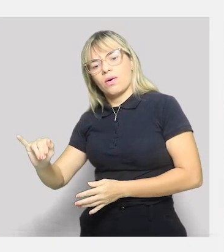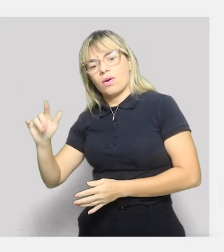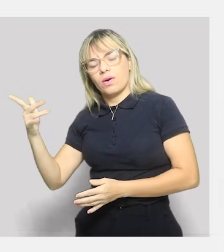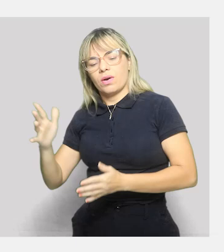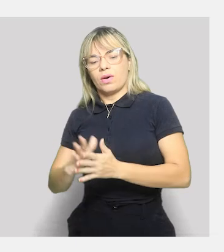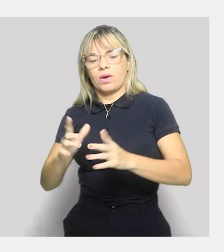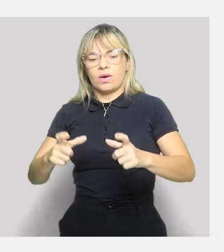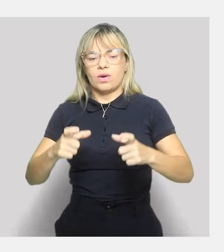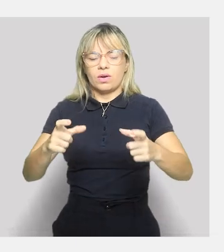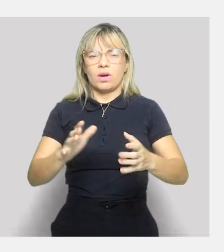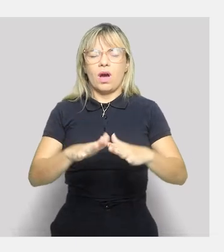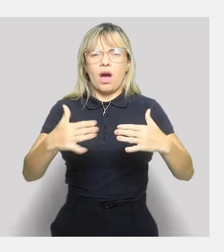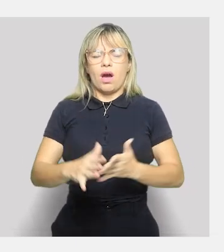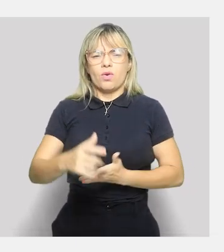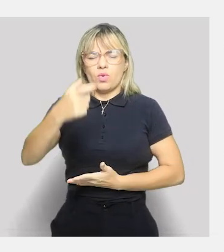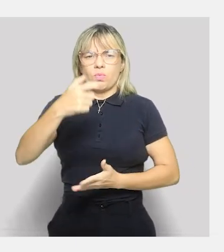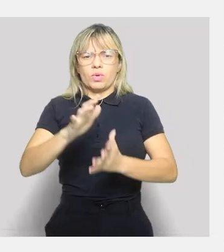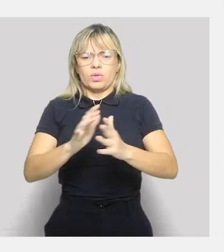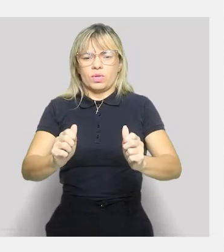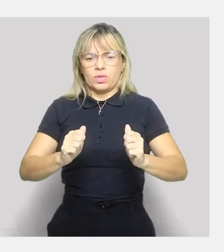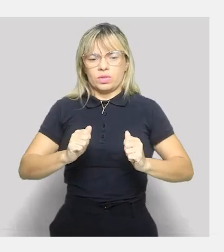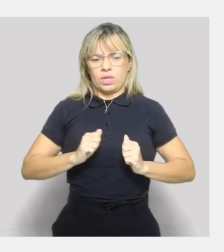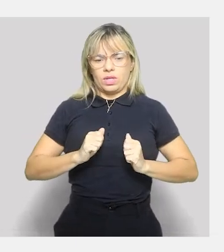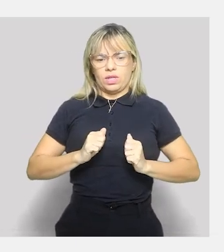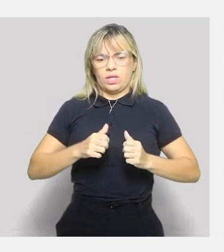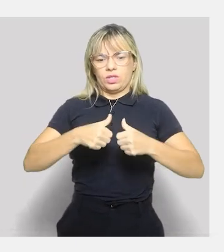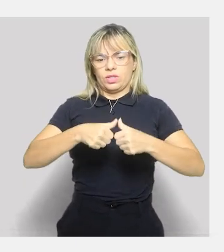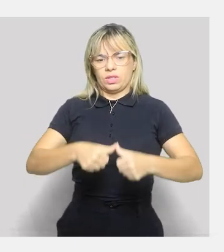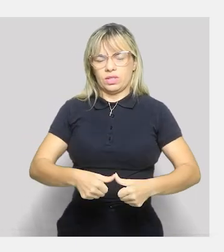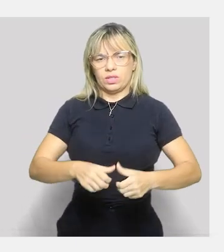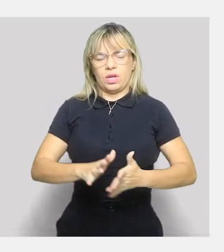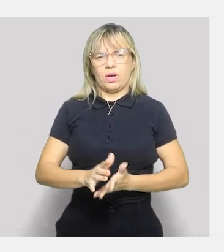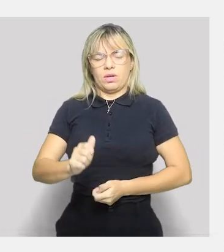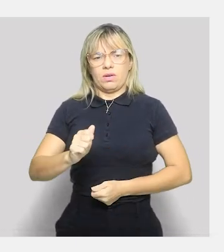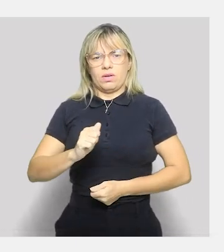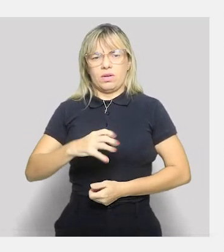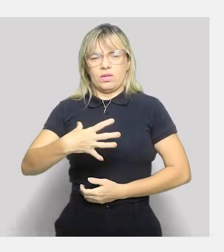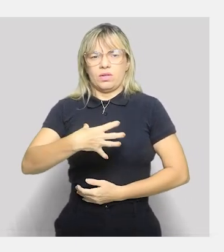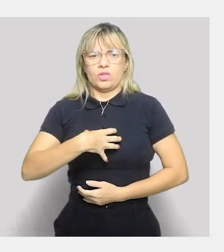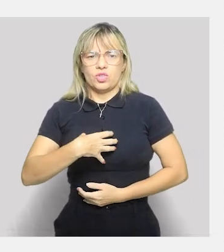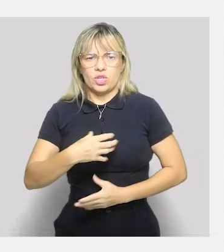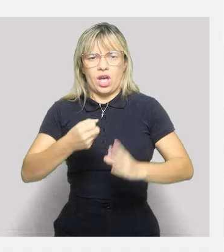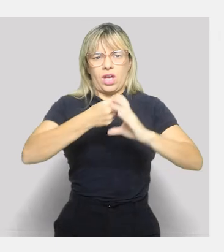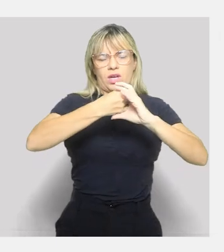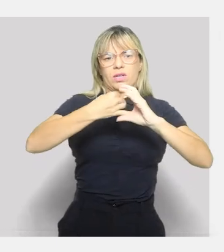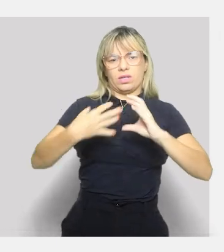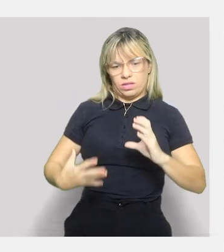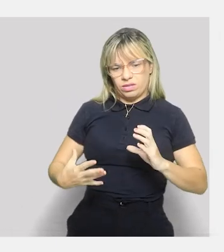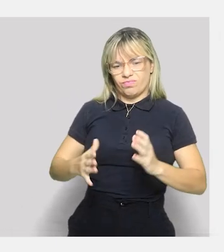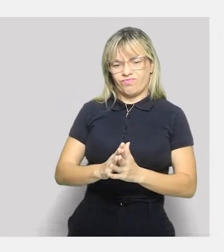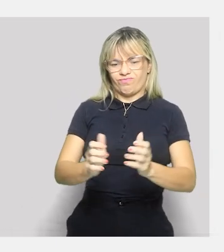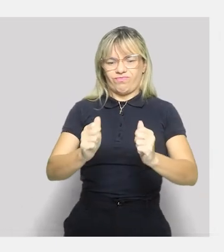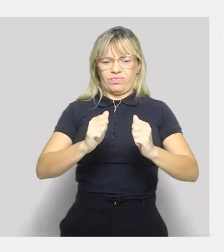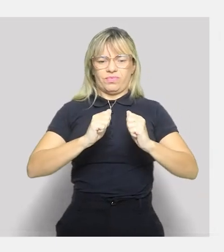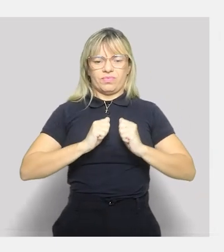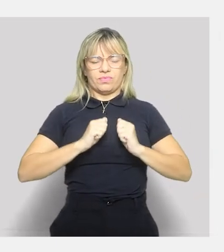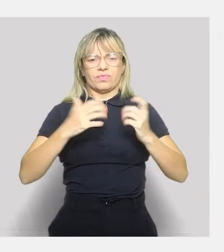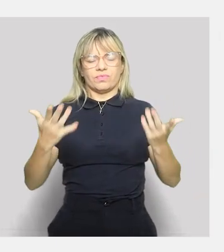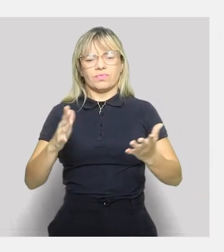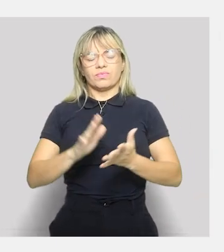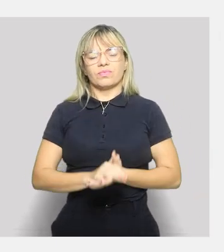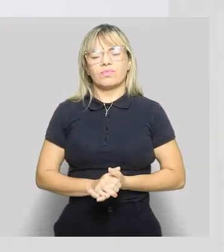Tô muito sedentária. Notem o tô, o verbo estar. Sedentário é uma característica, né? Então, se faz do